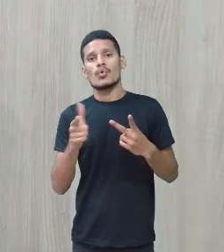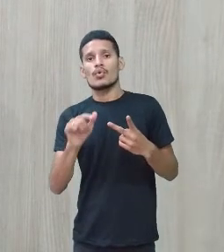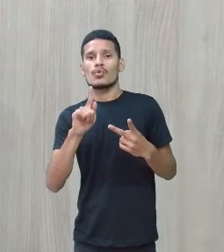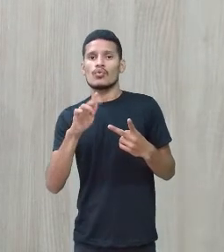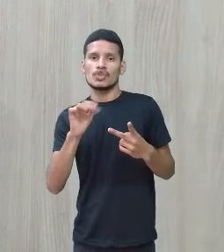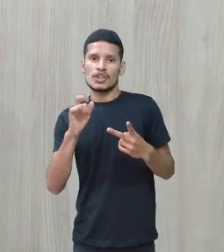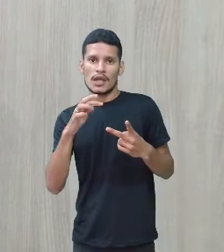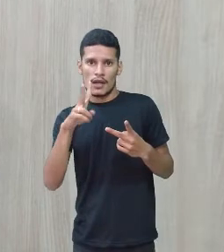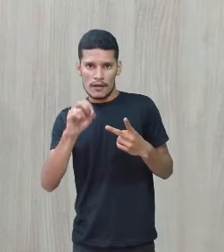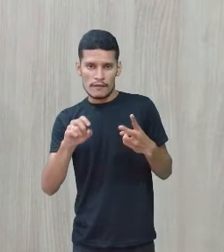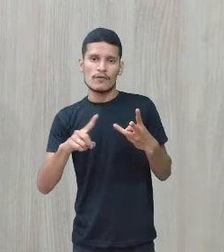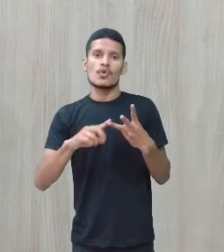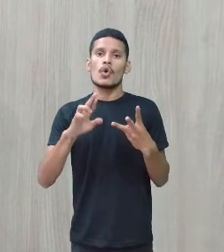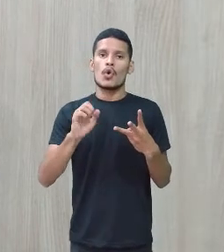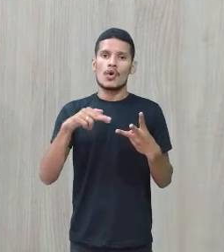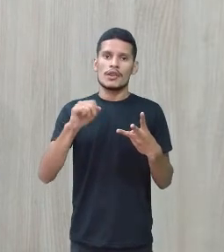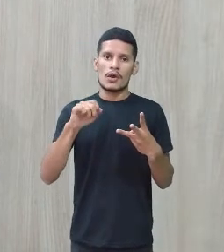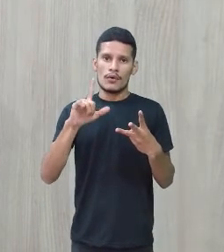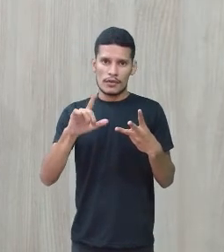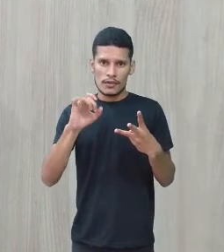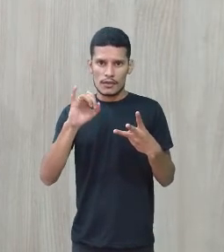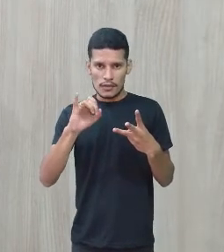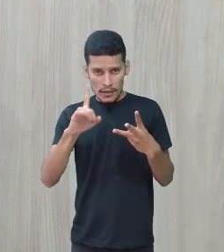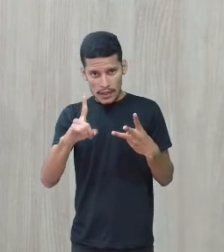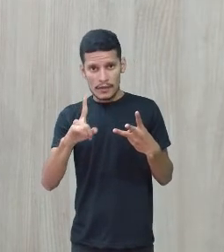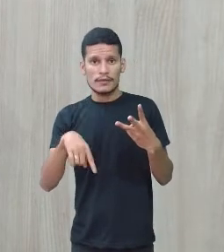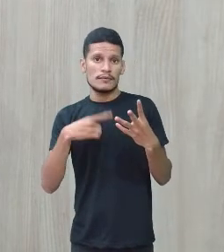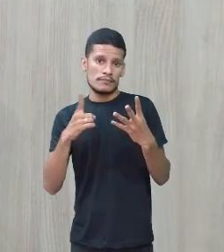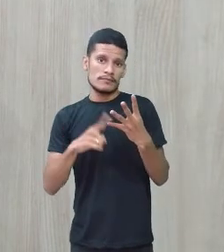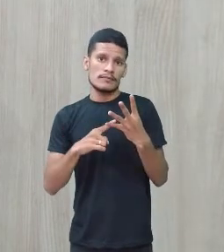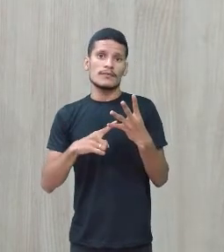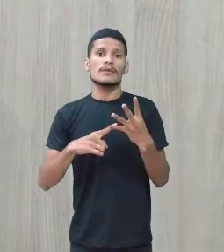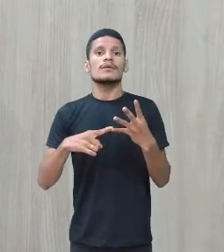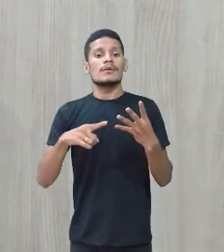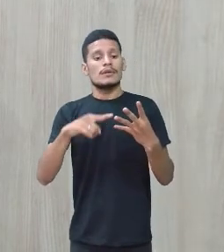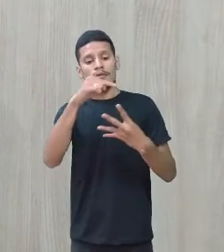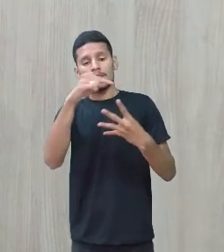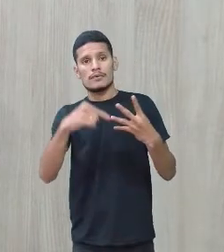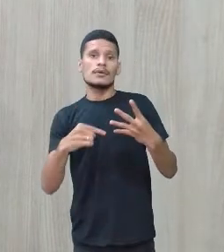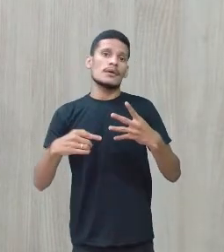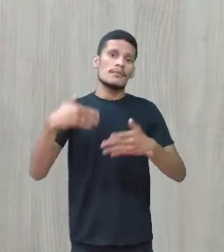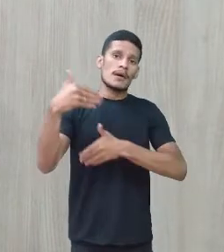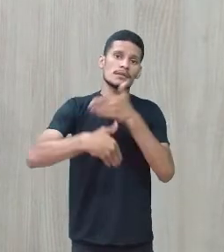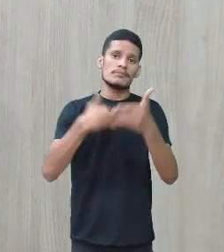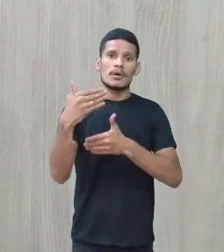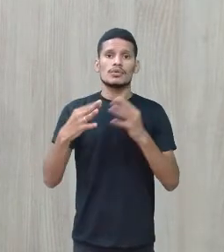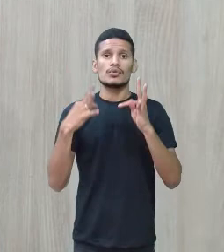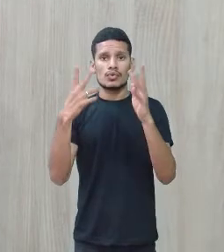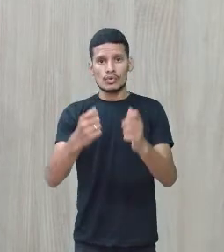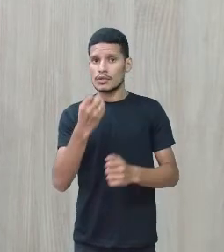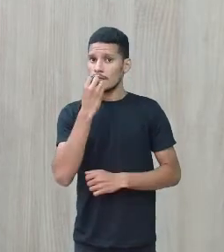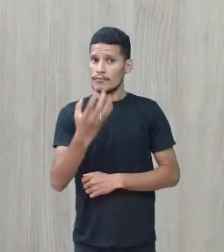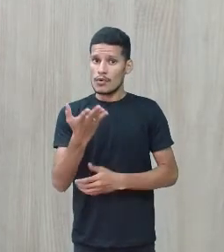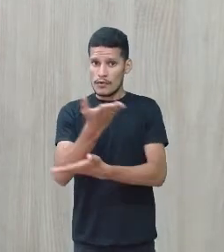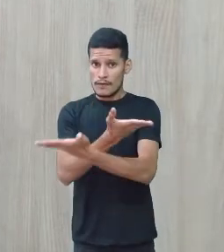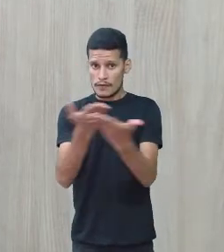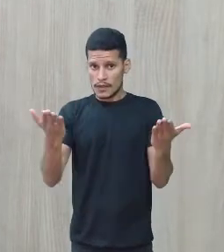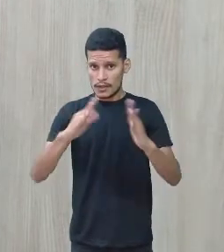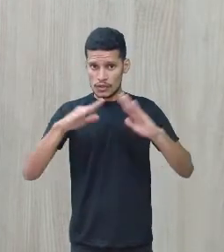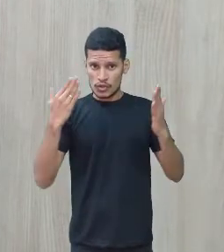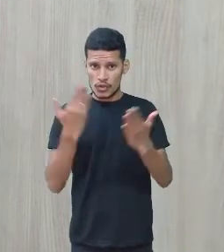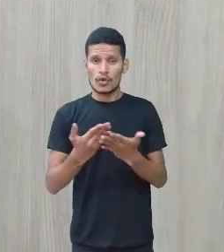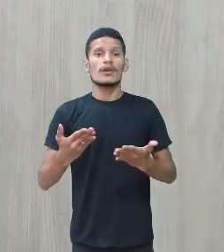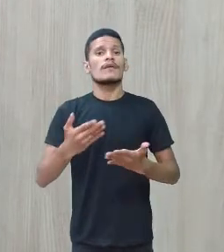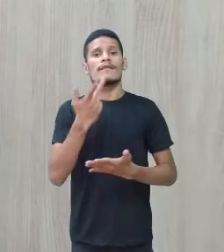Muniz, Ronald, Escola Rodolfo Aureliano, e aí estão todos conosco aqui, professora. Isso é muito bom, todas essas escolas que